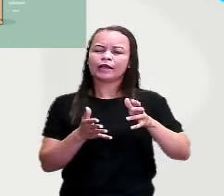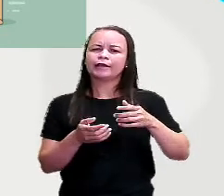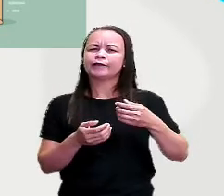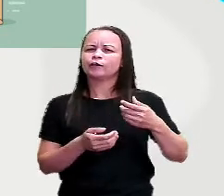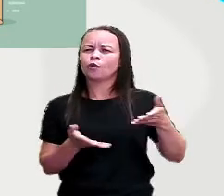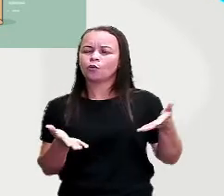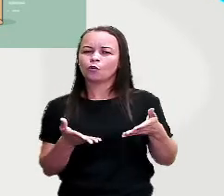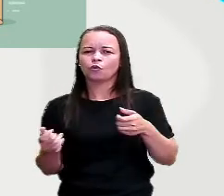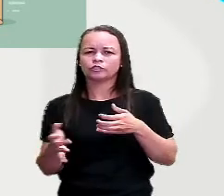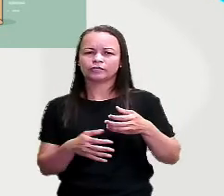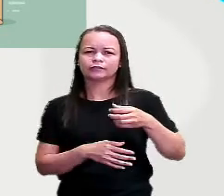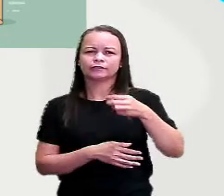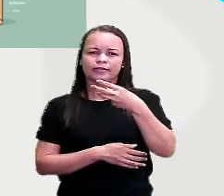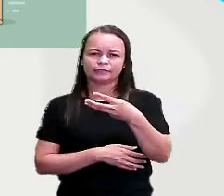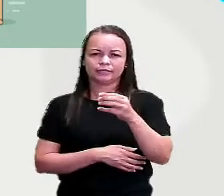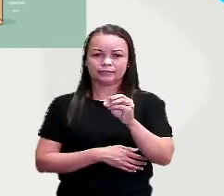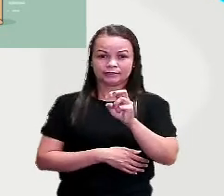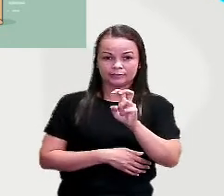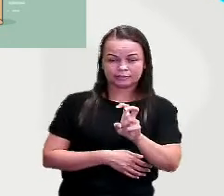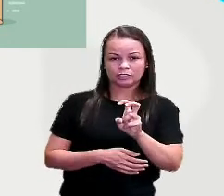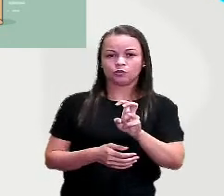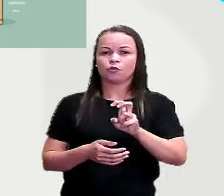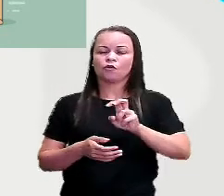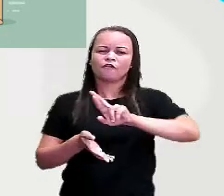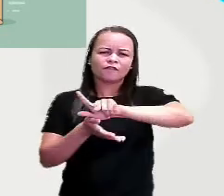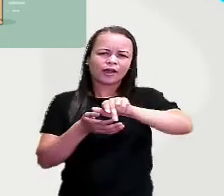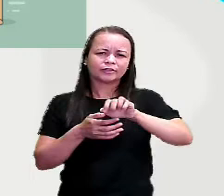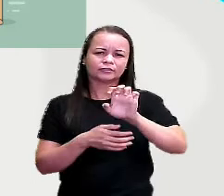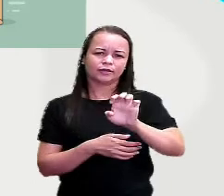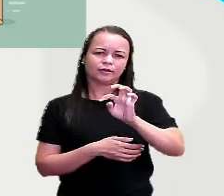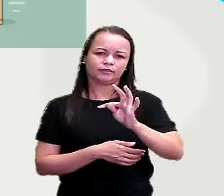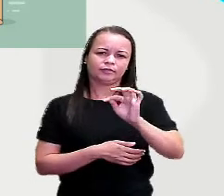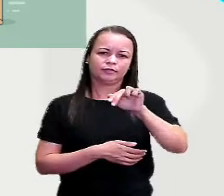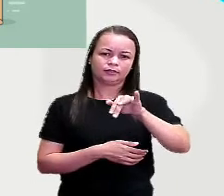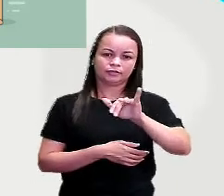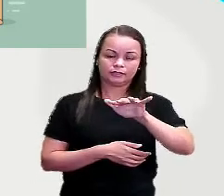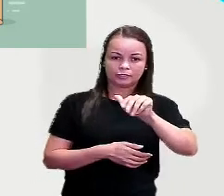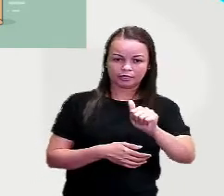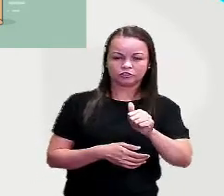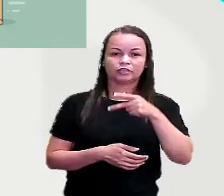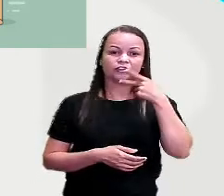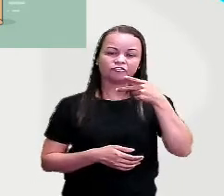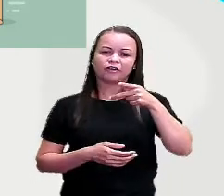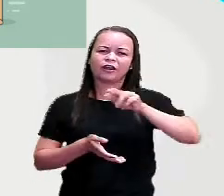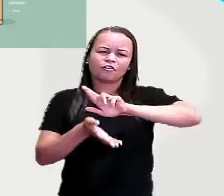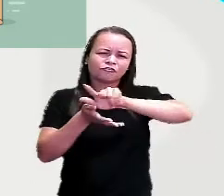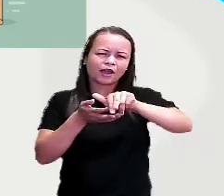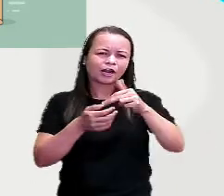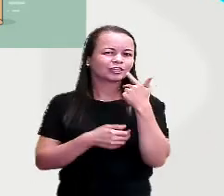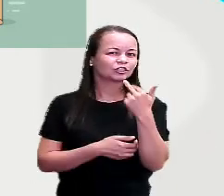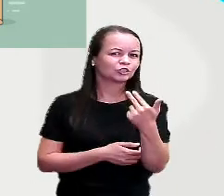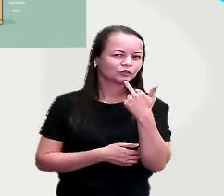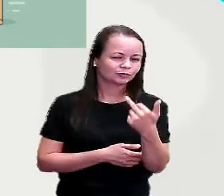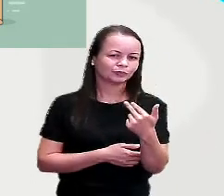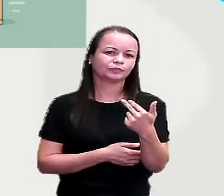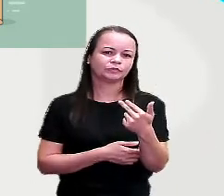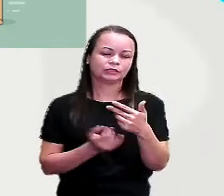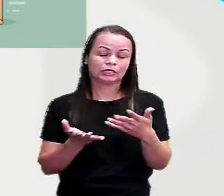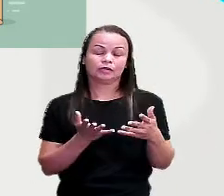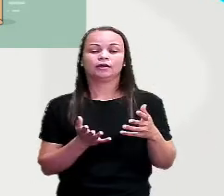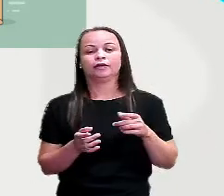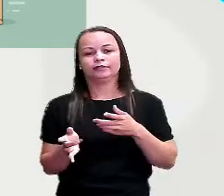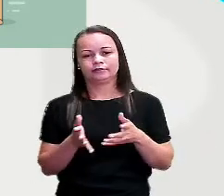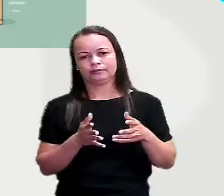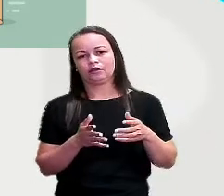305 etnias diferentes e que falam cerca de 274 línguas. Então, olha só, como eu expliquei para vocês, existiam